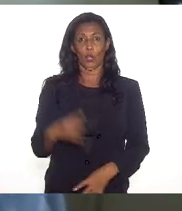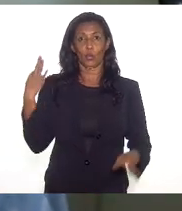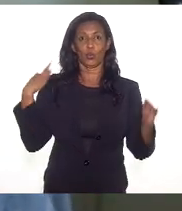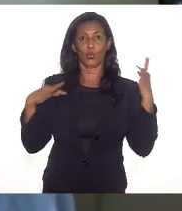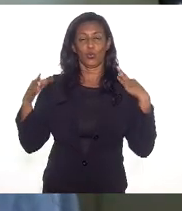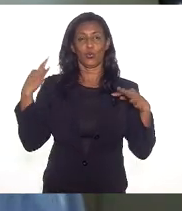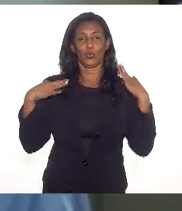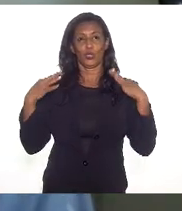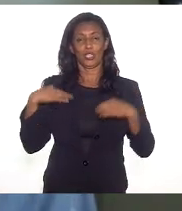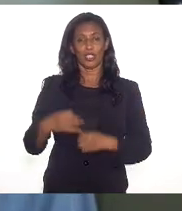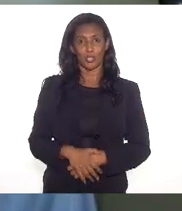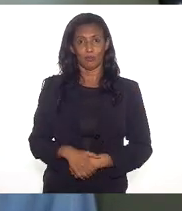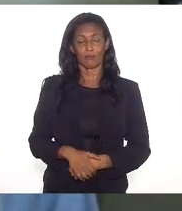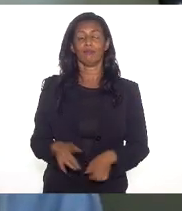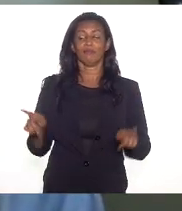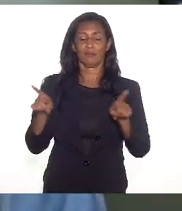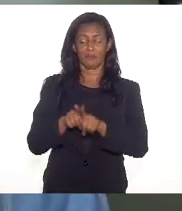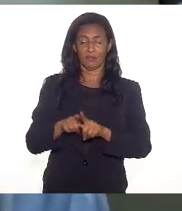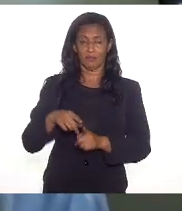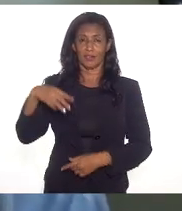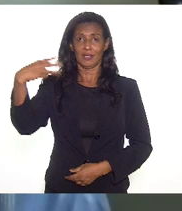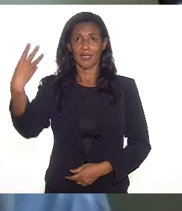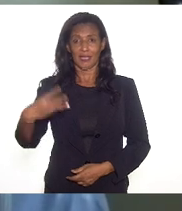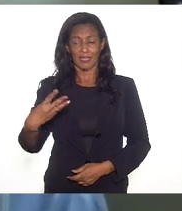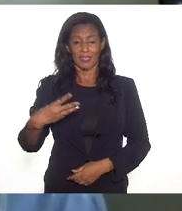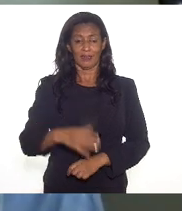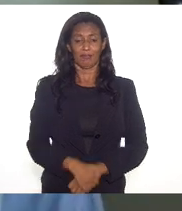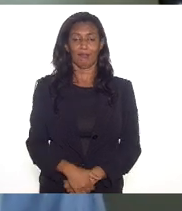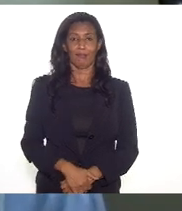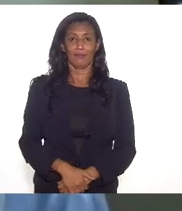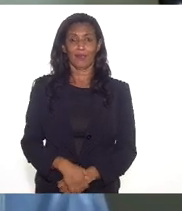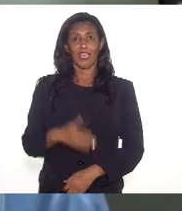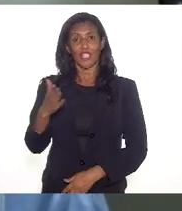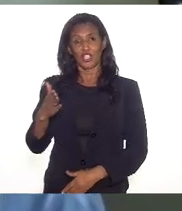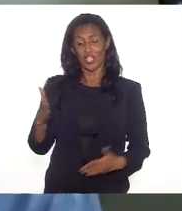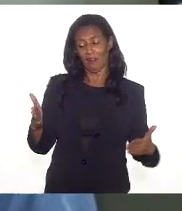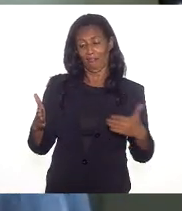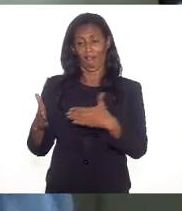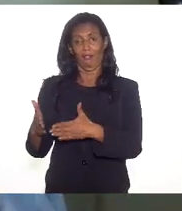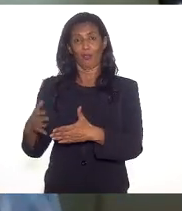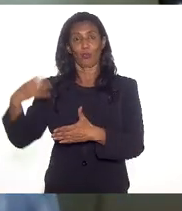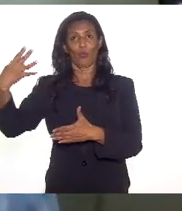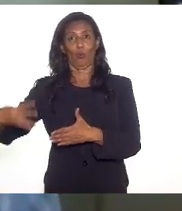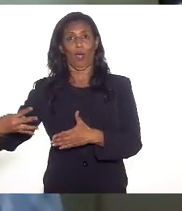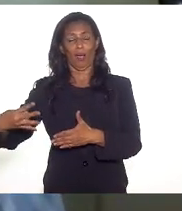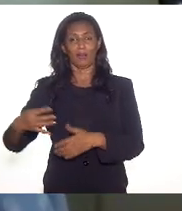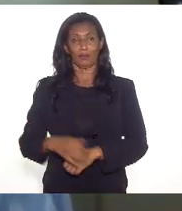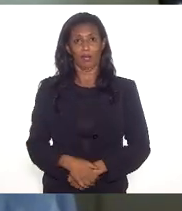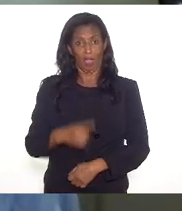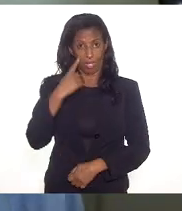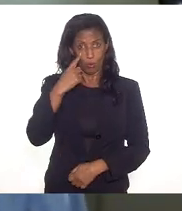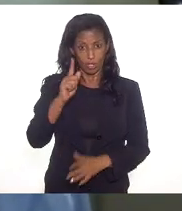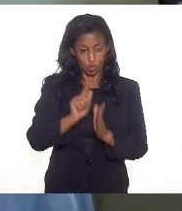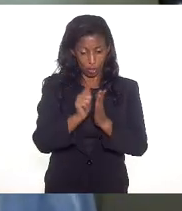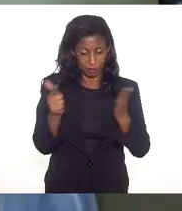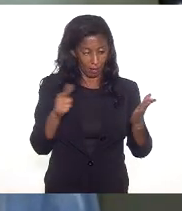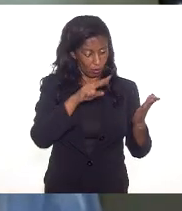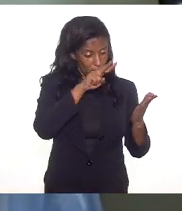Turismo está no terceiro. E, quiçá, a caminho do quarto, porque foi uma das coisas que eu li no jornal.